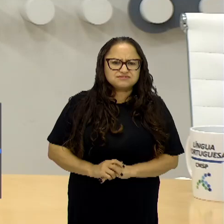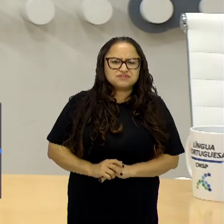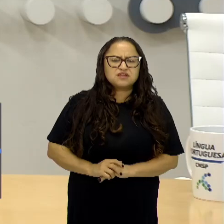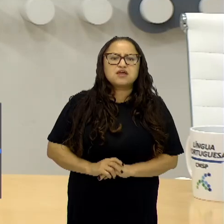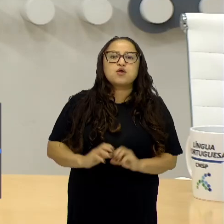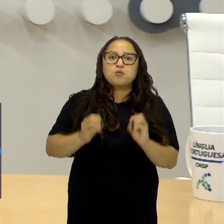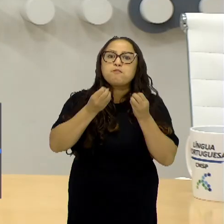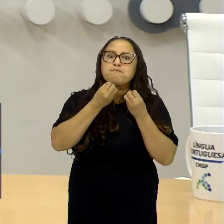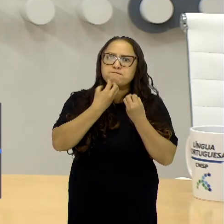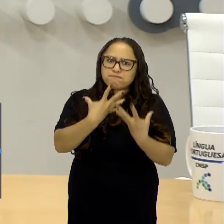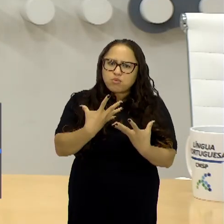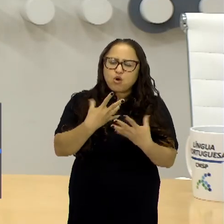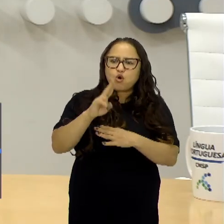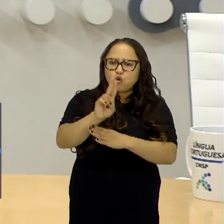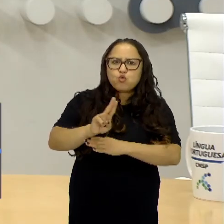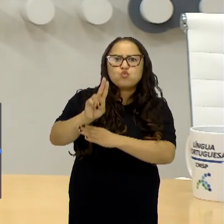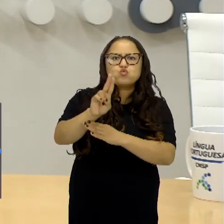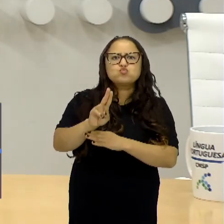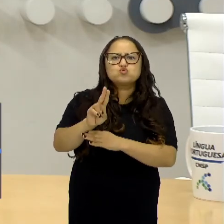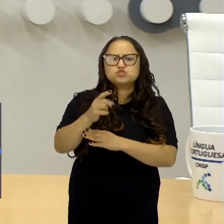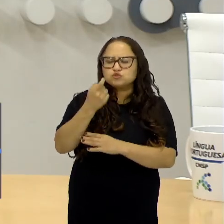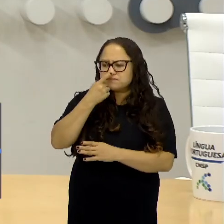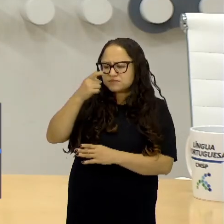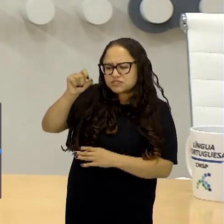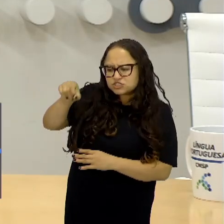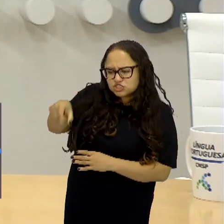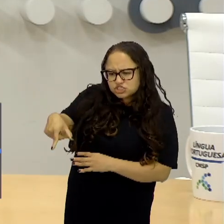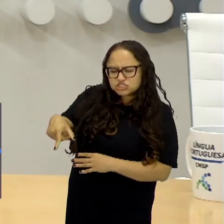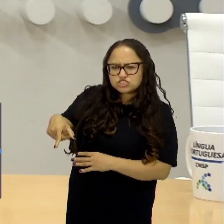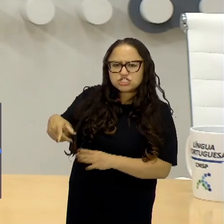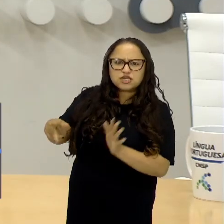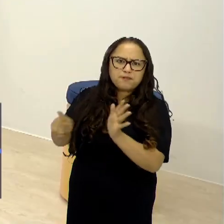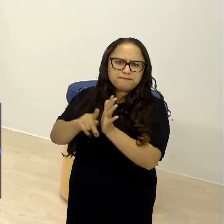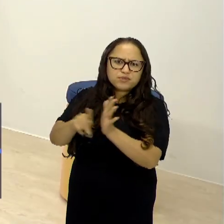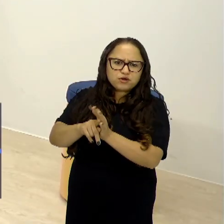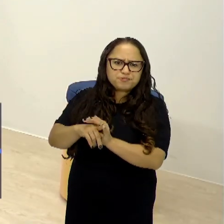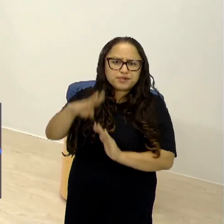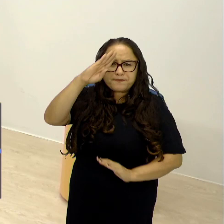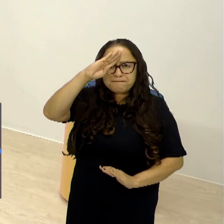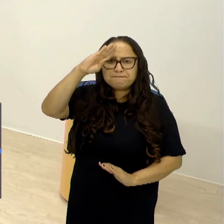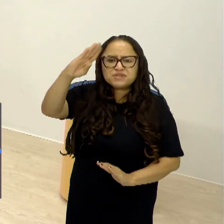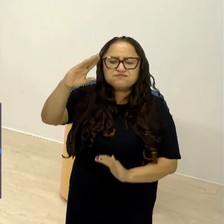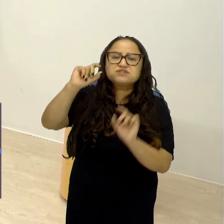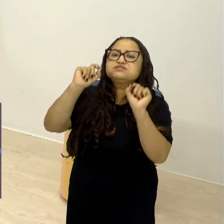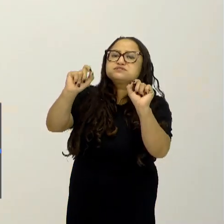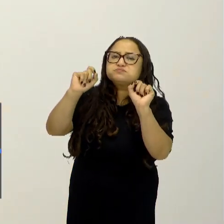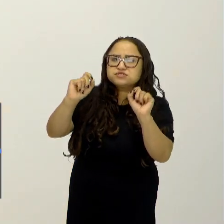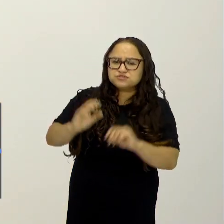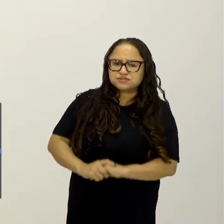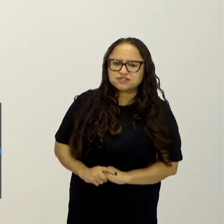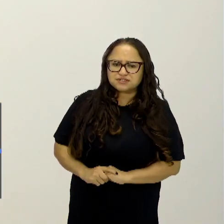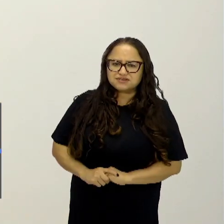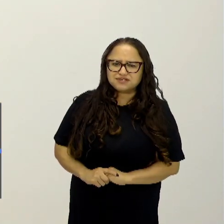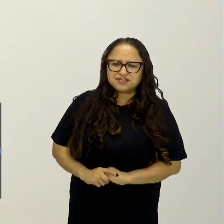o uso desse tipo de lixeira, né? Preferencialmente. Preferencialmente, então